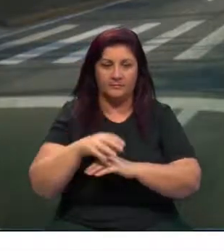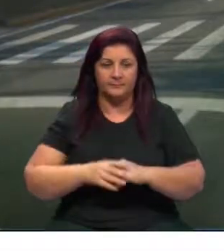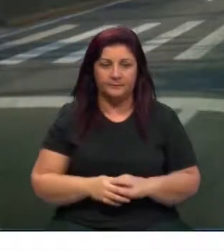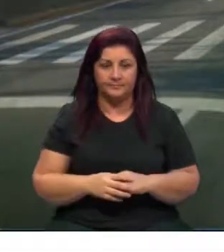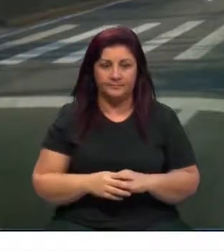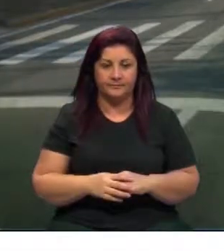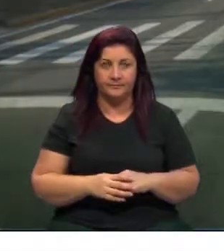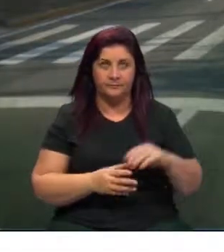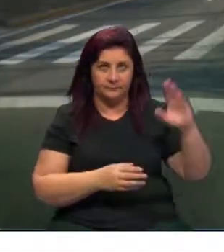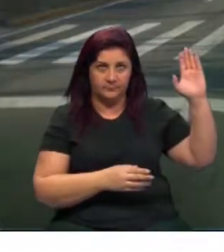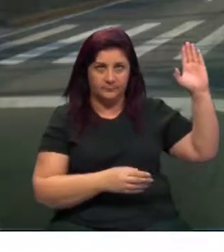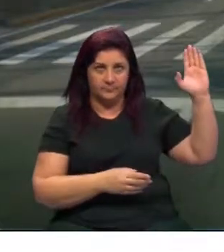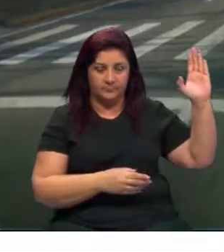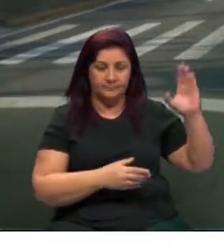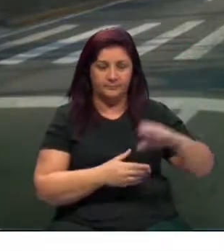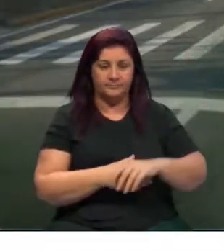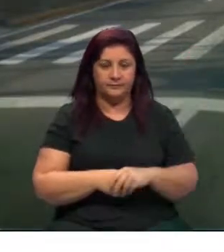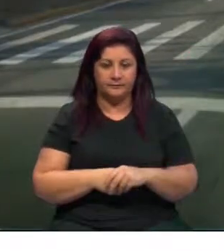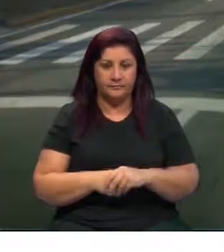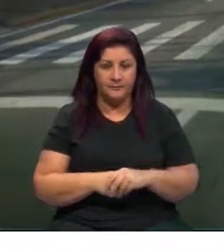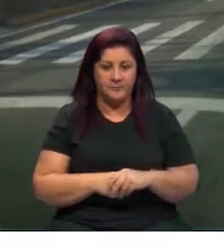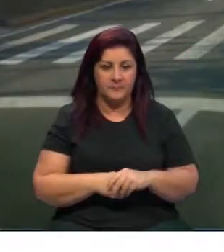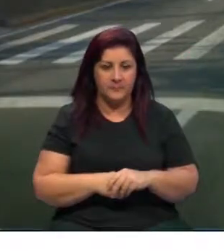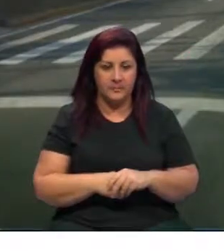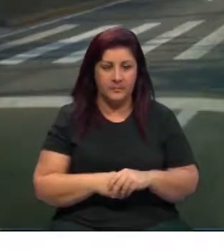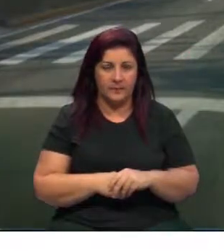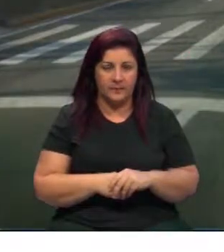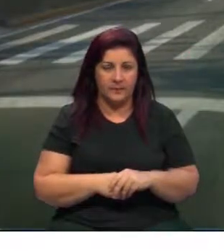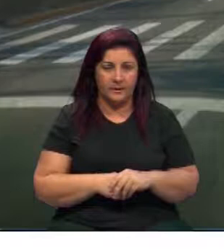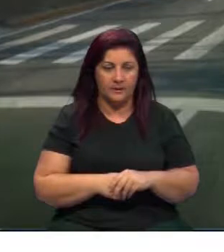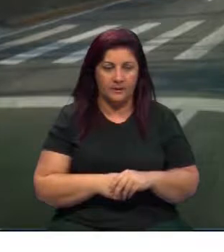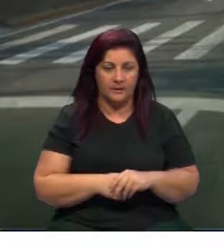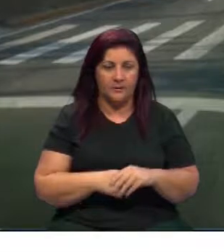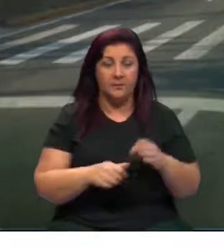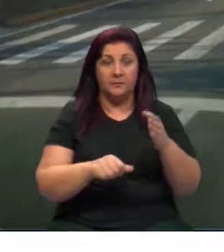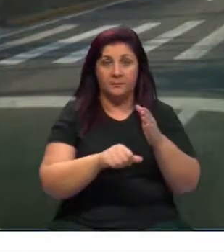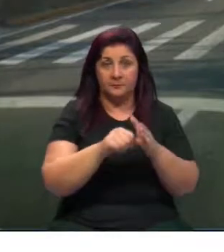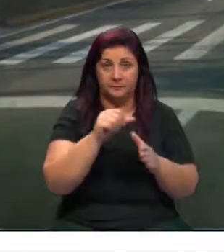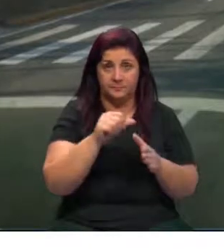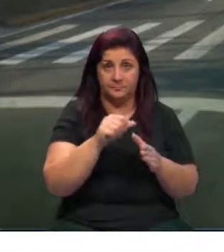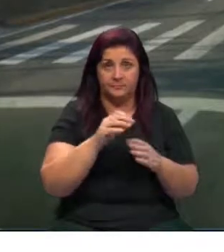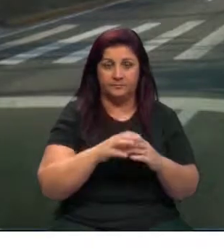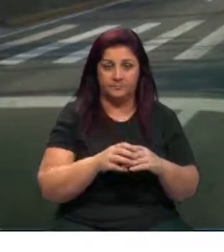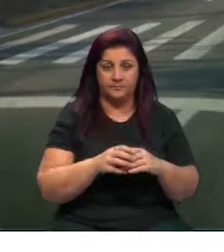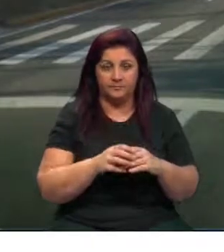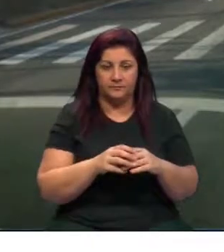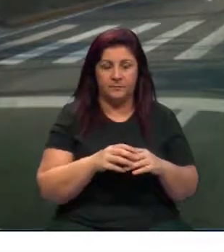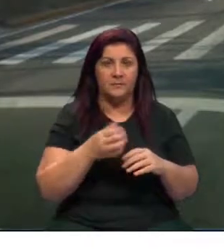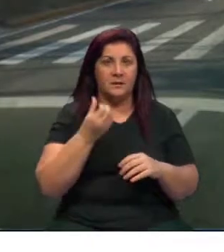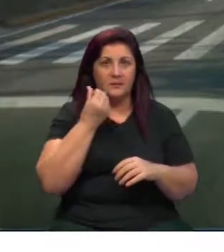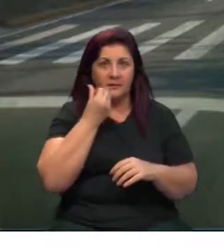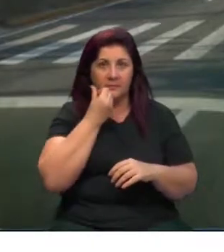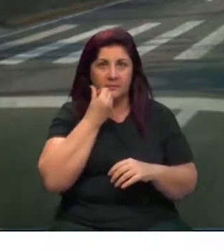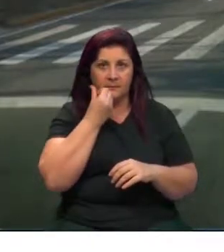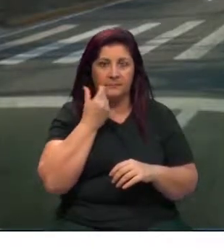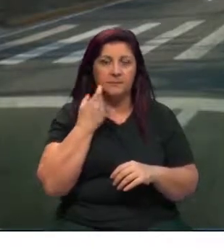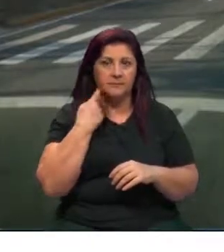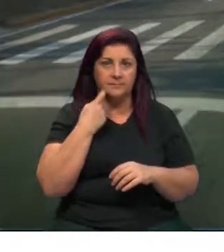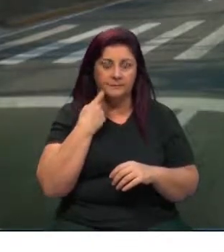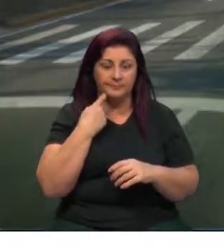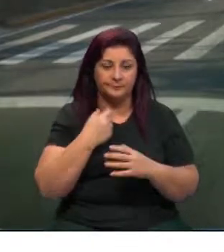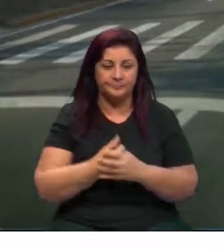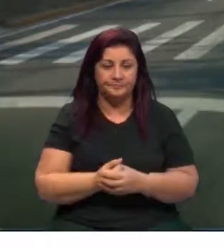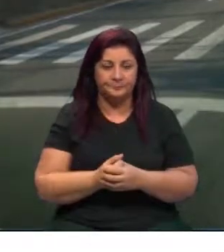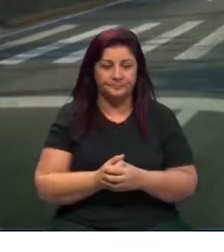Califórnia. Essa aqui é a foto 1 que nós tivemos lá na sexta-feira. E